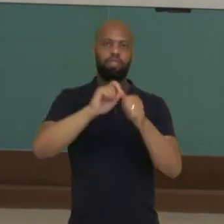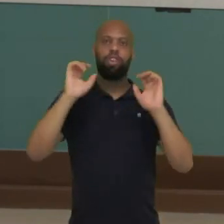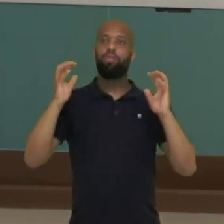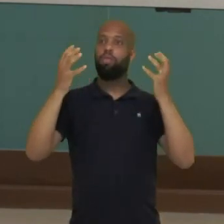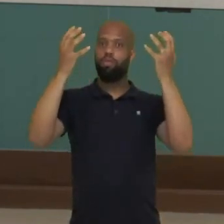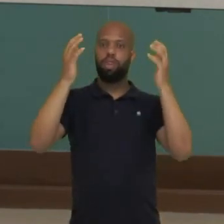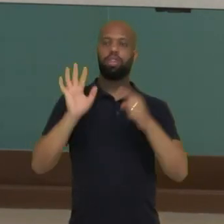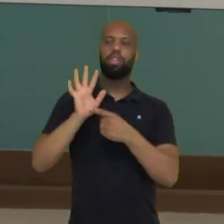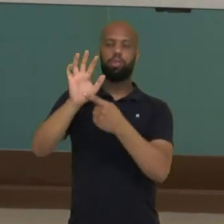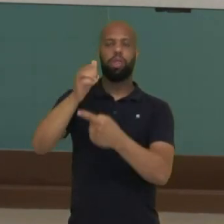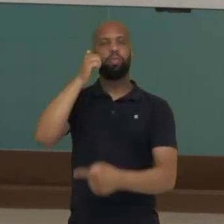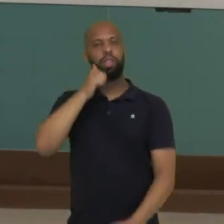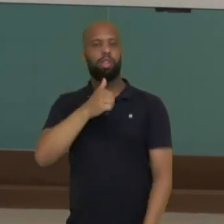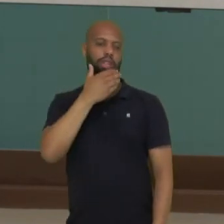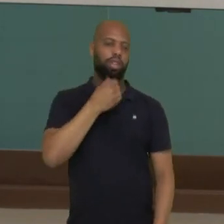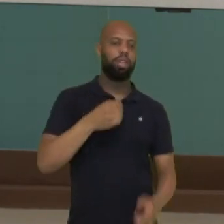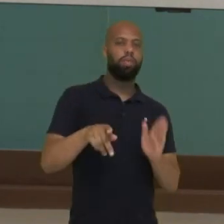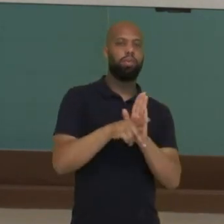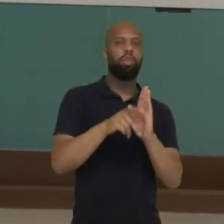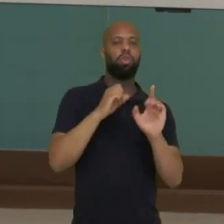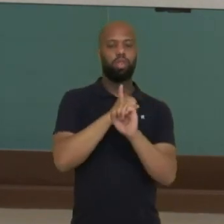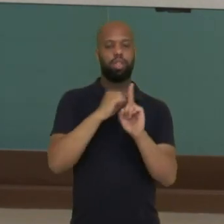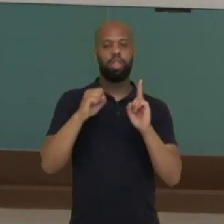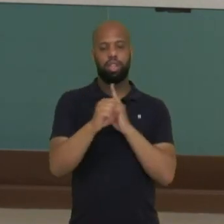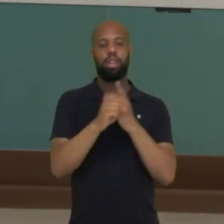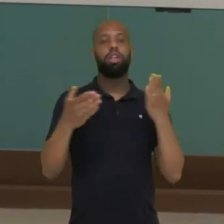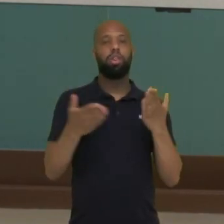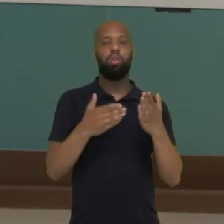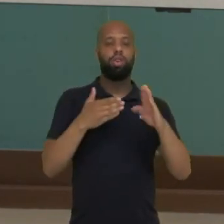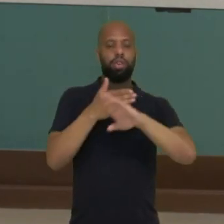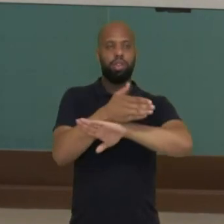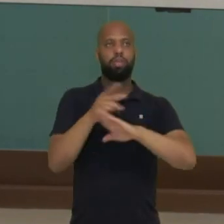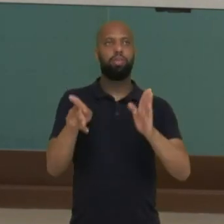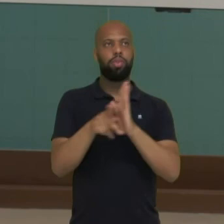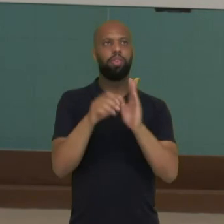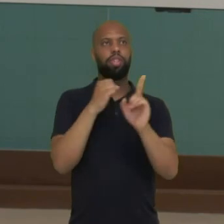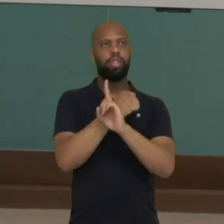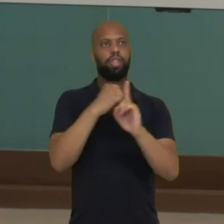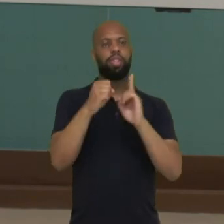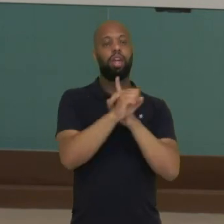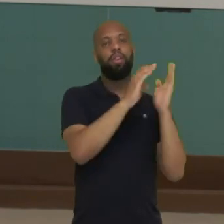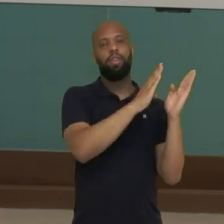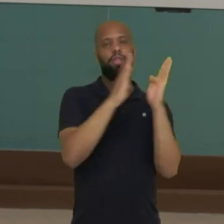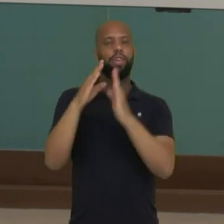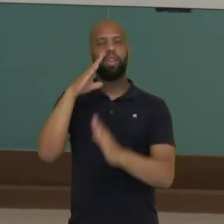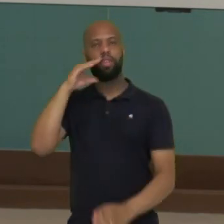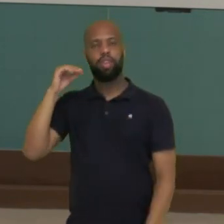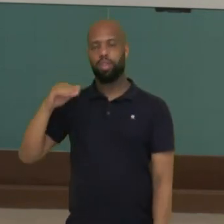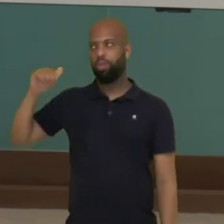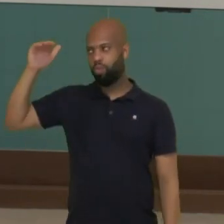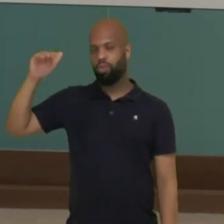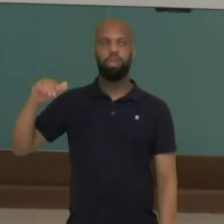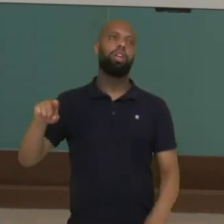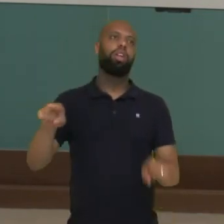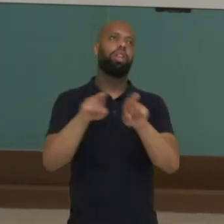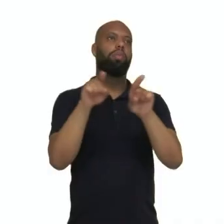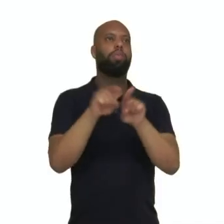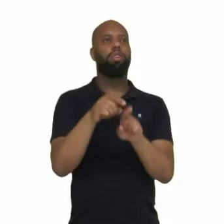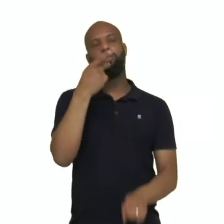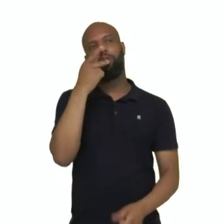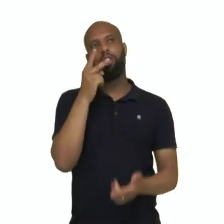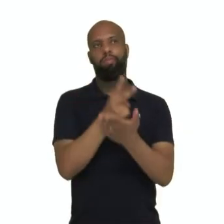menina para a sociedade agora que ele já está ingressando na sociedade na fase adulta. Então, ainda falando do